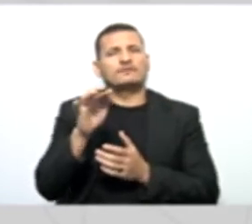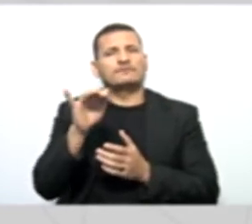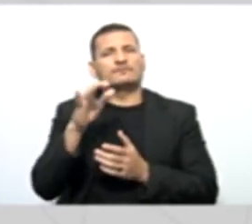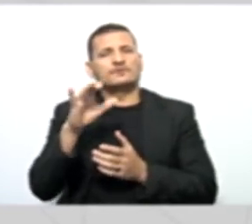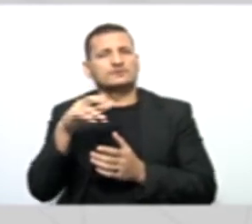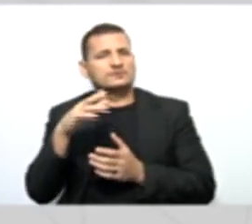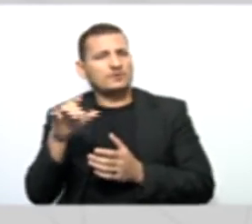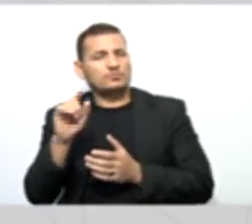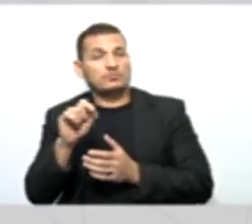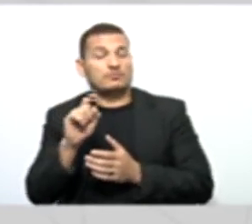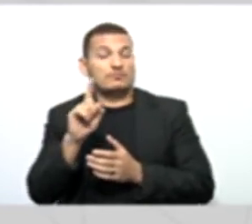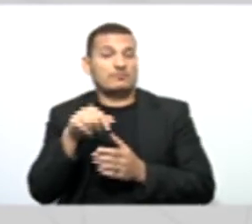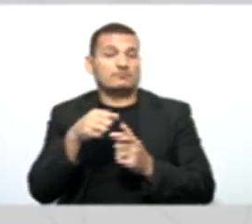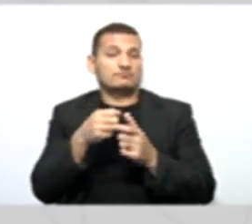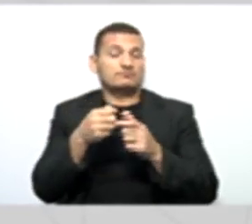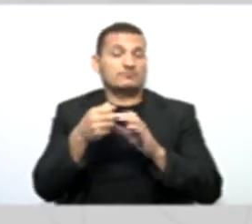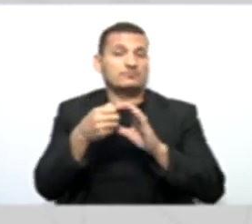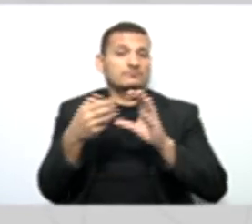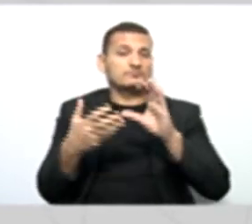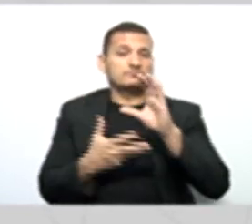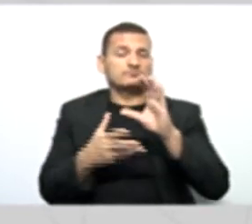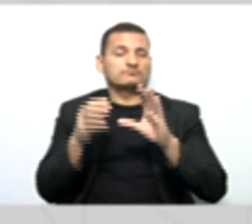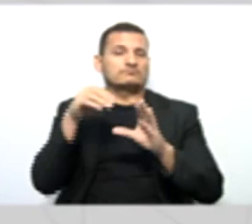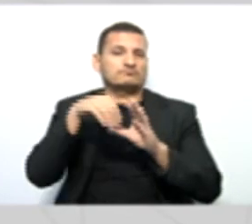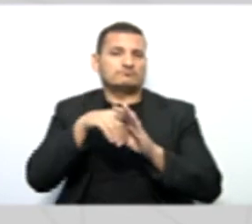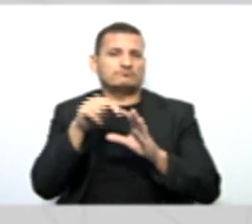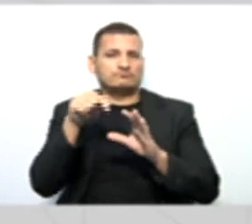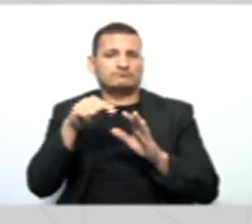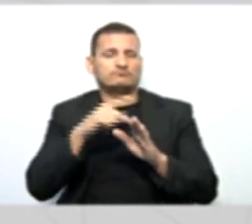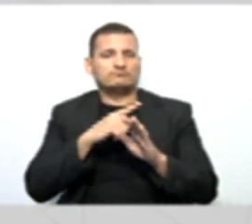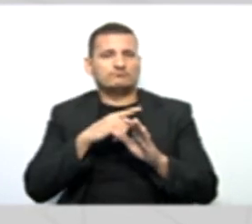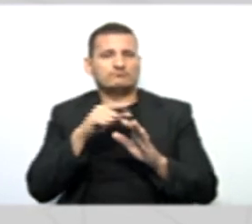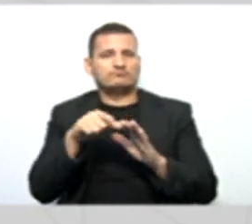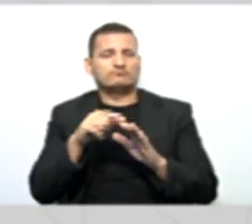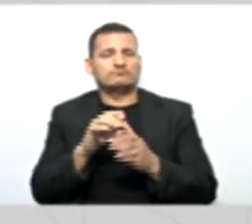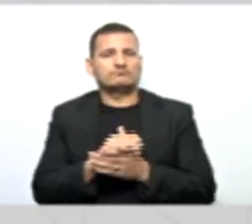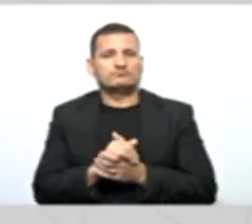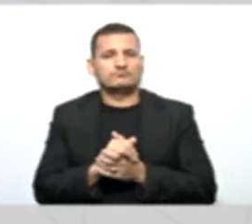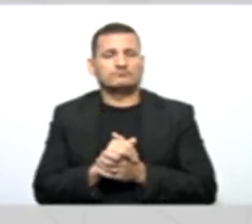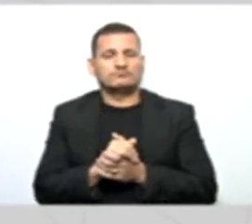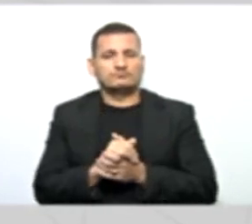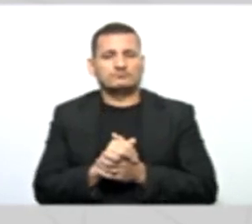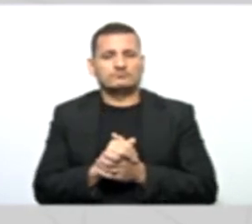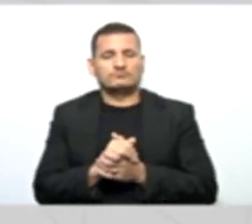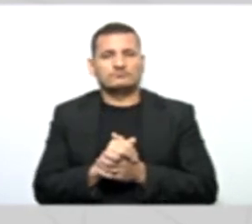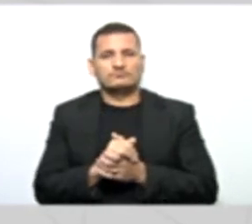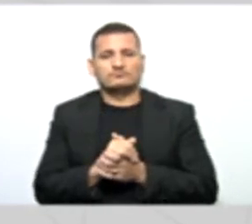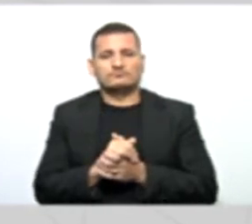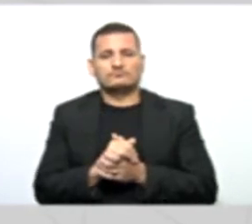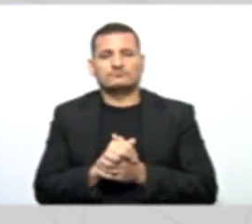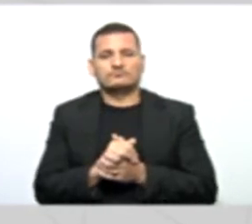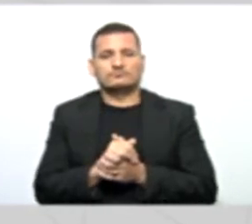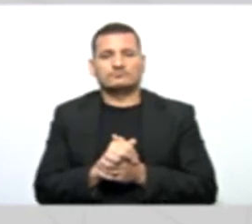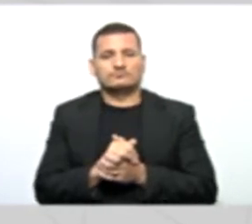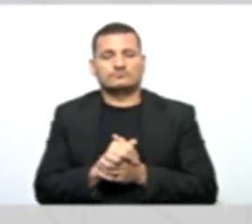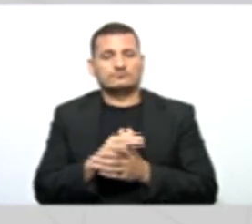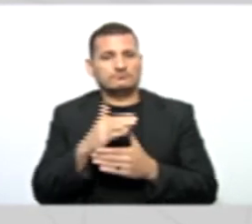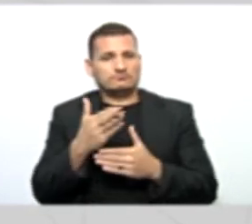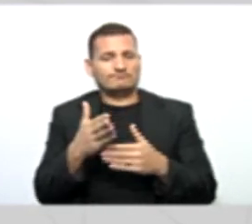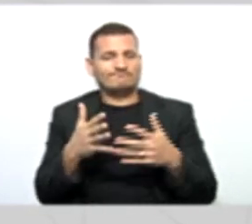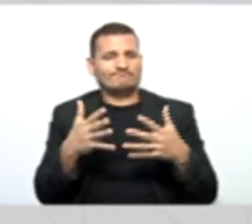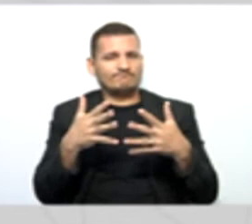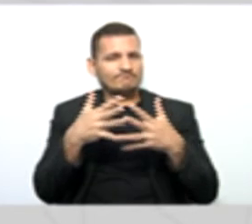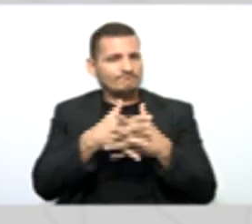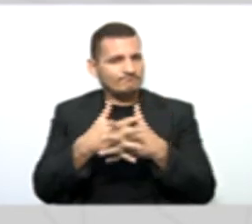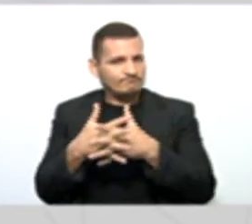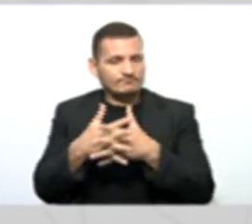esse objeto vai conter, as características, as propriedades de um objeto, beleza? Então não vamos